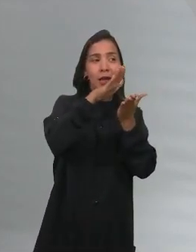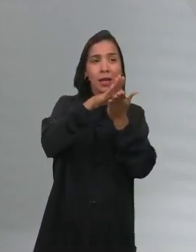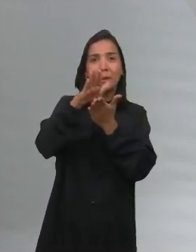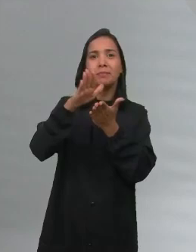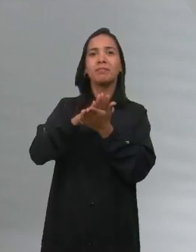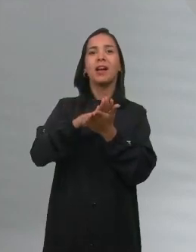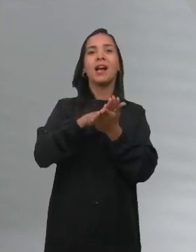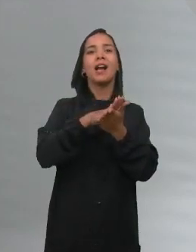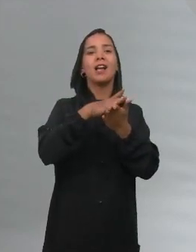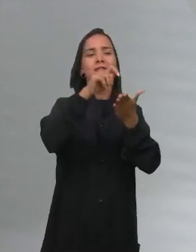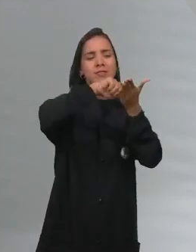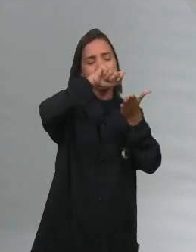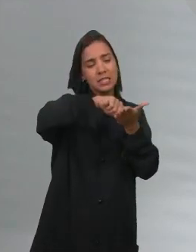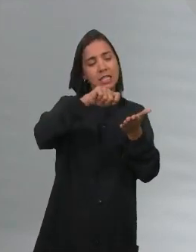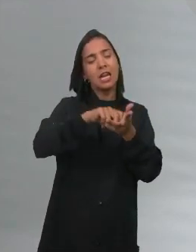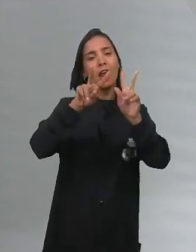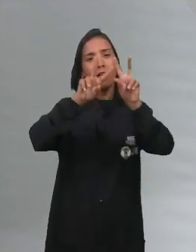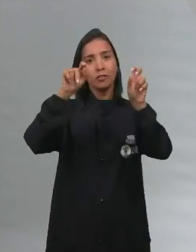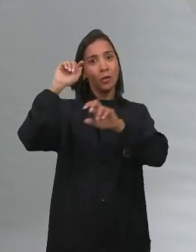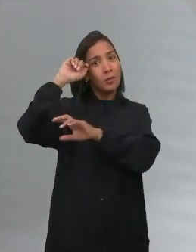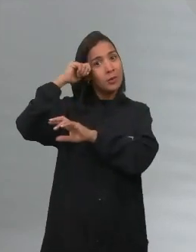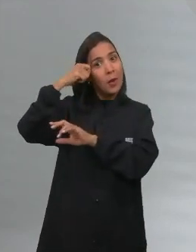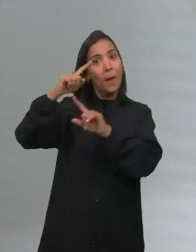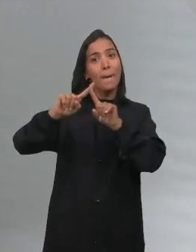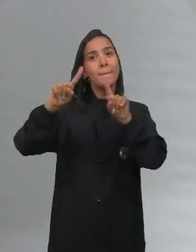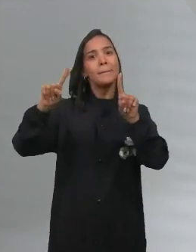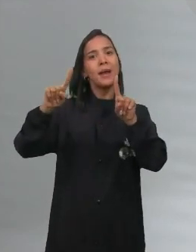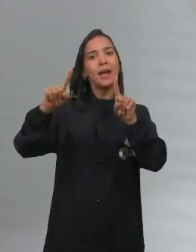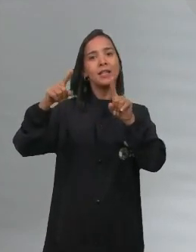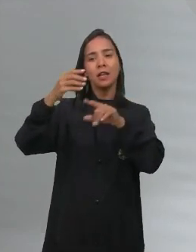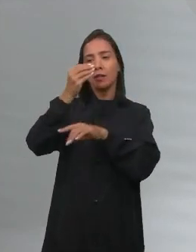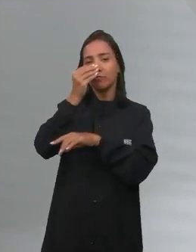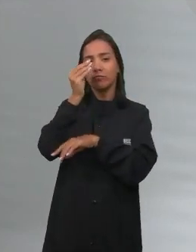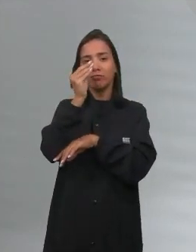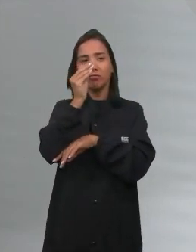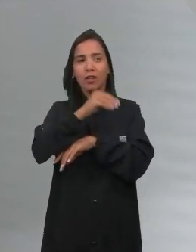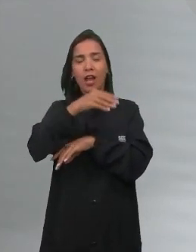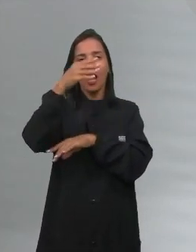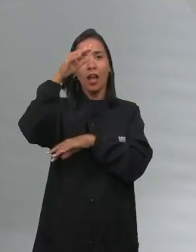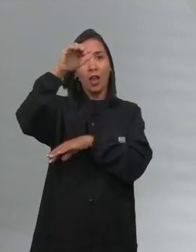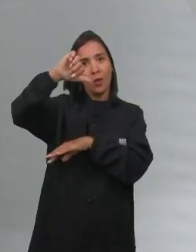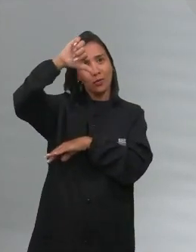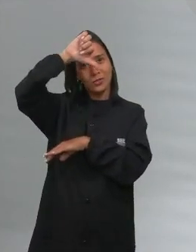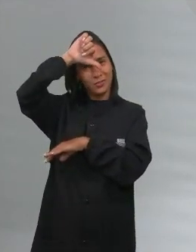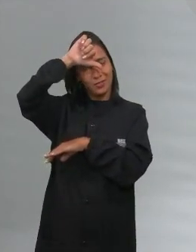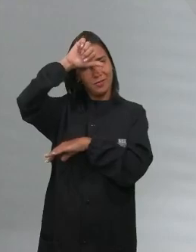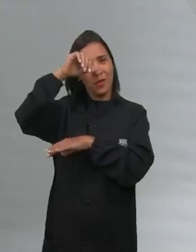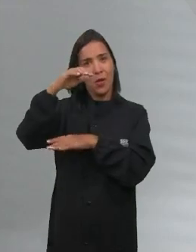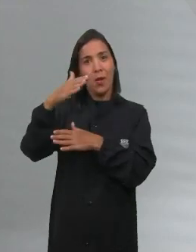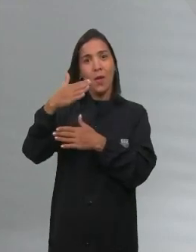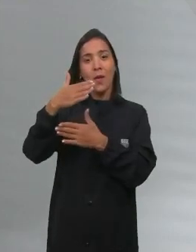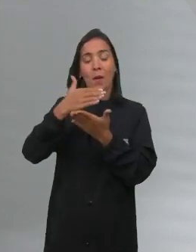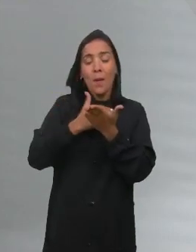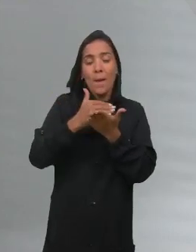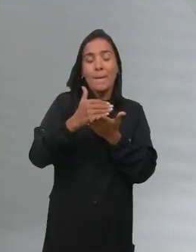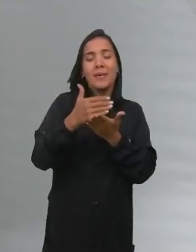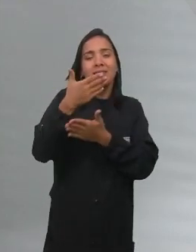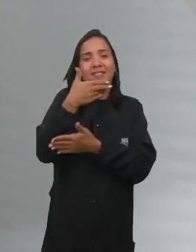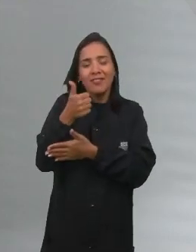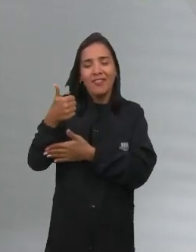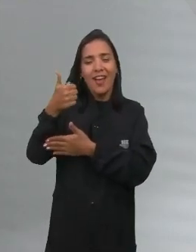em produções literárias anteriores, tá? Então, é importante a gente fazer uma análise dessas